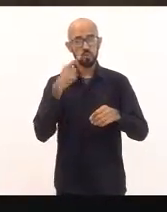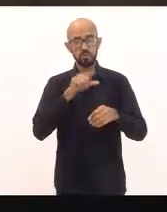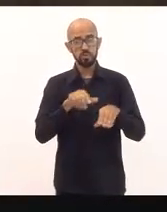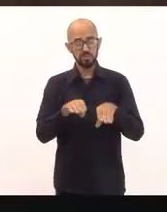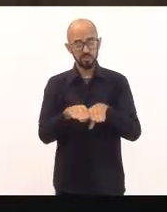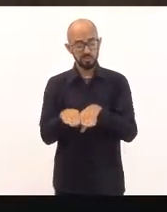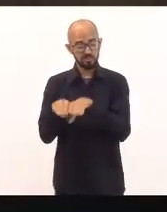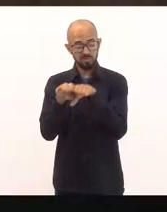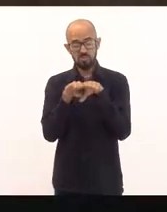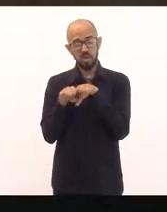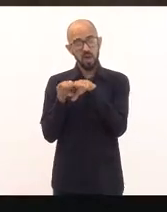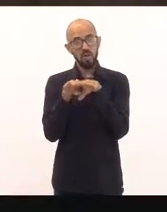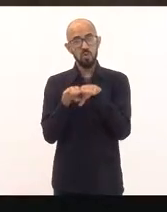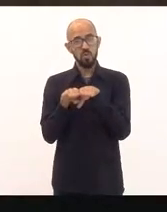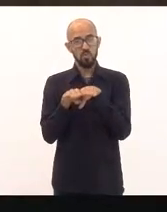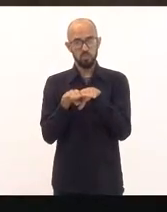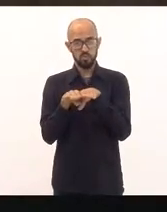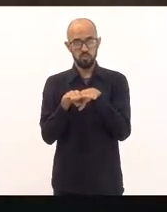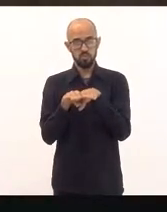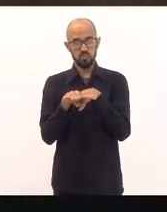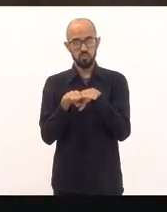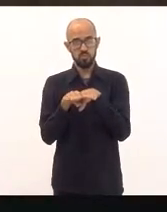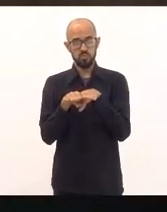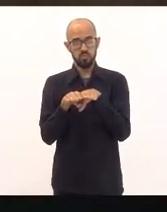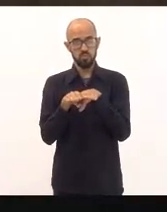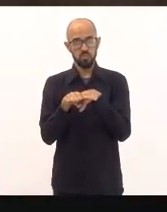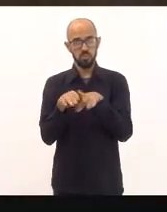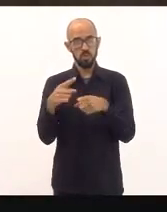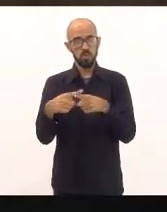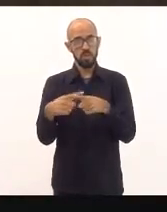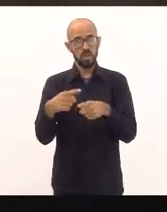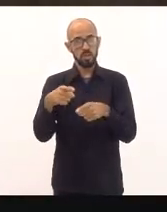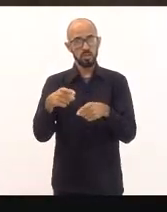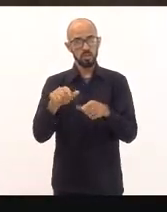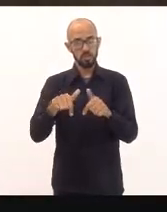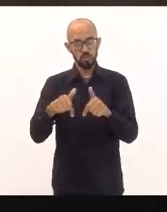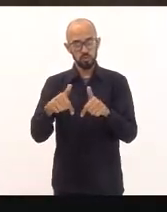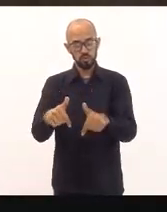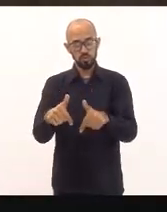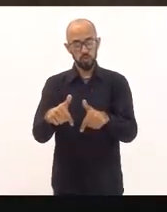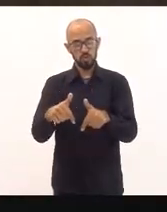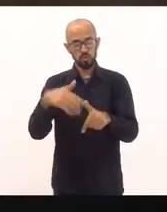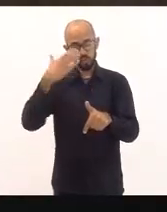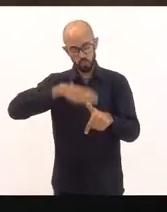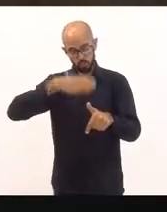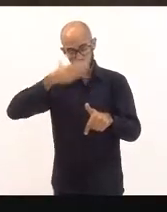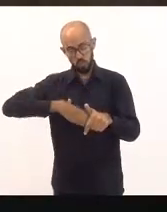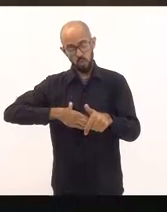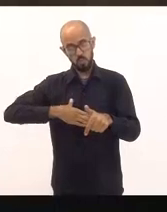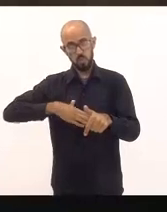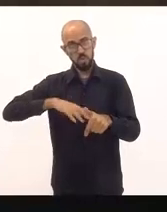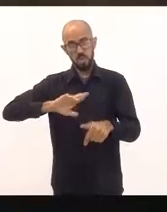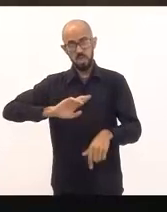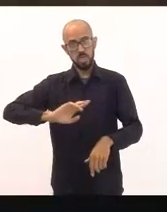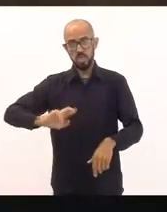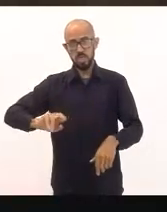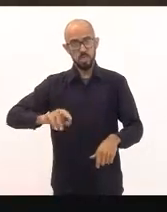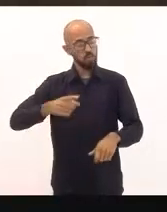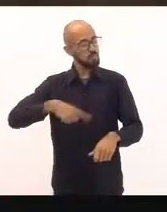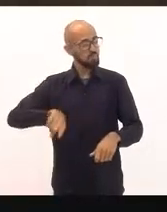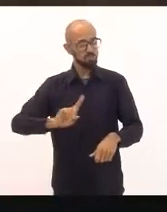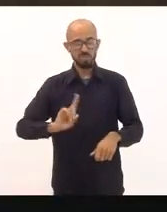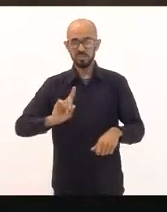mesma gratificação. Porque essa gratificação é pelo esforço físico, ela não demanda,